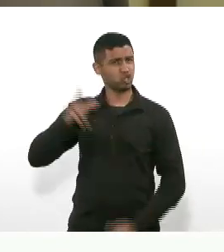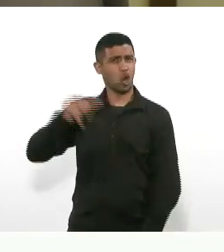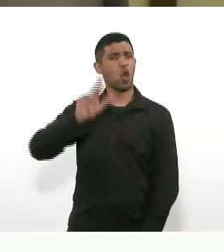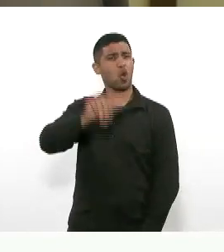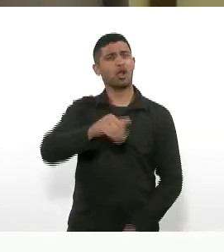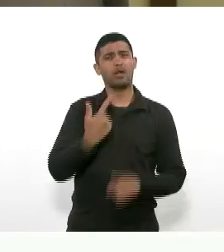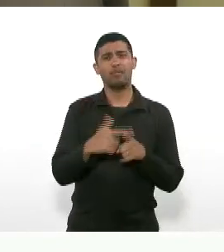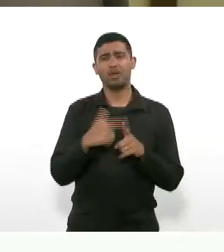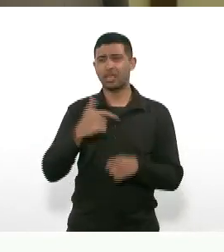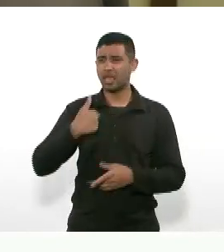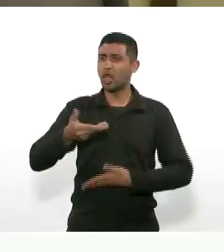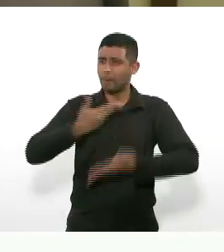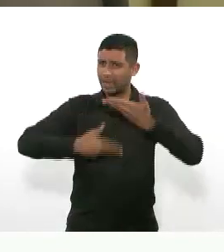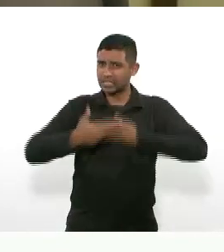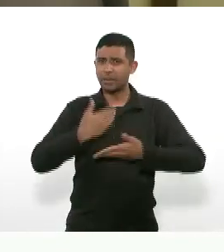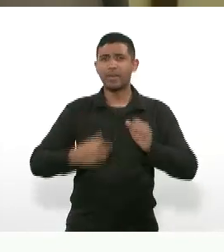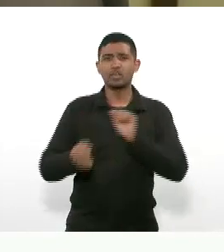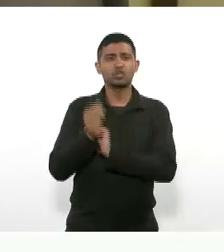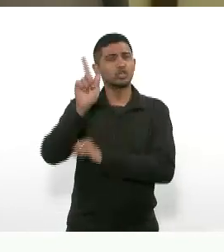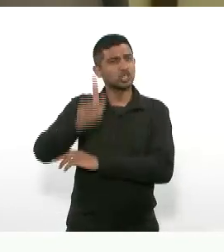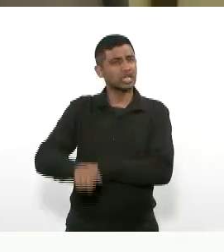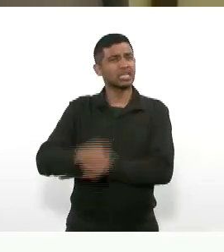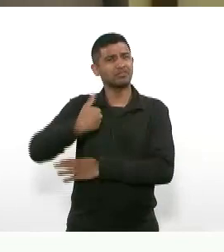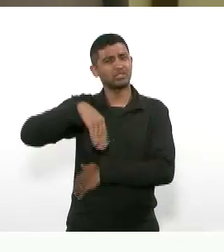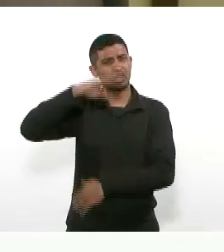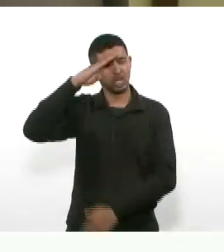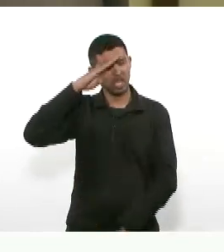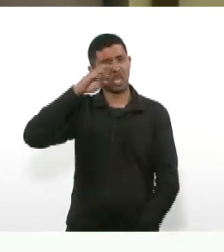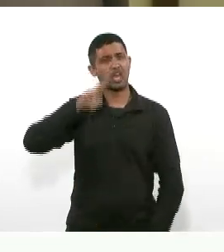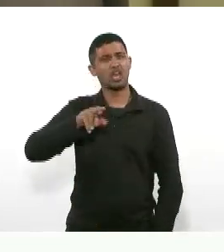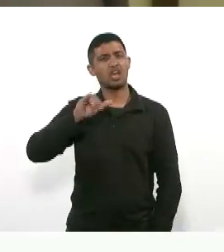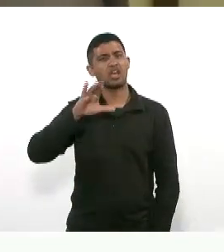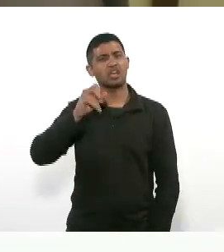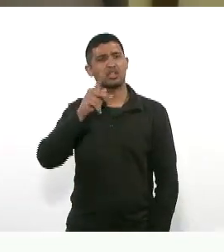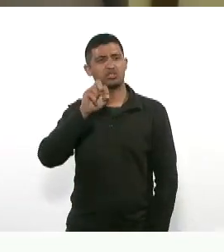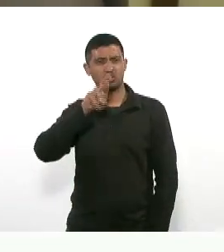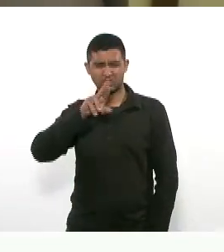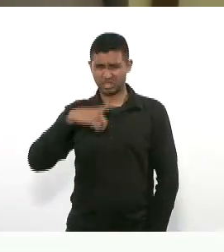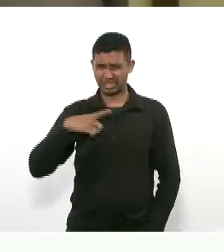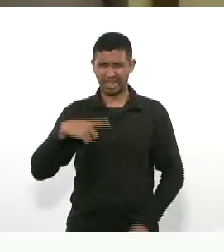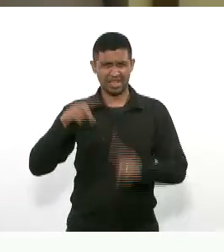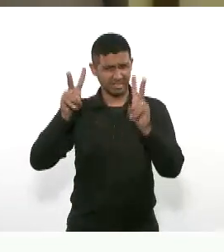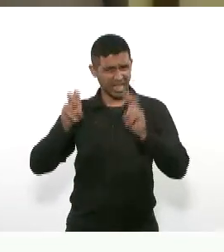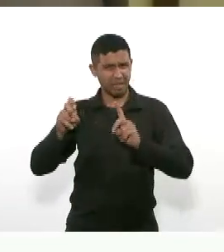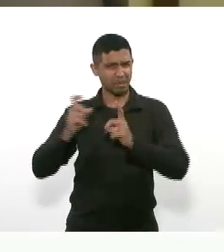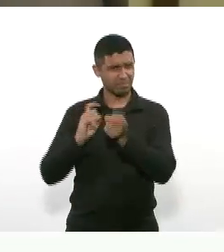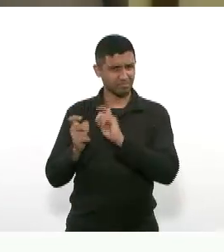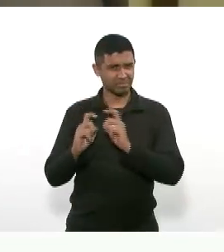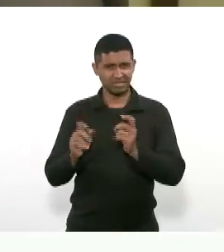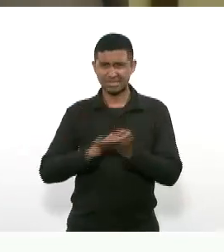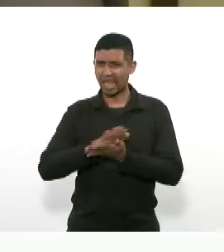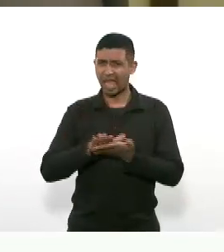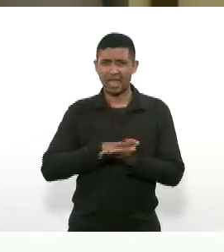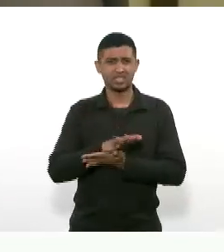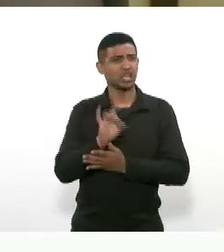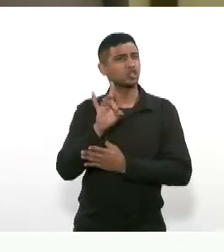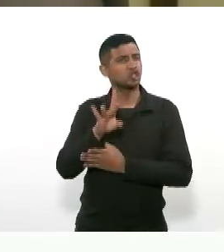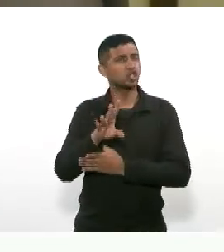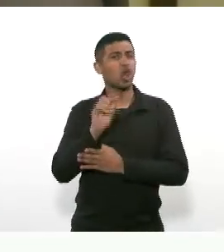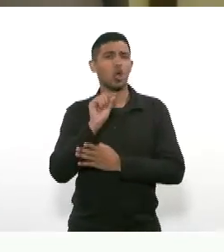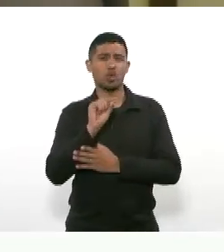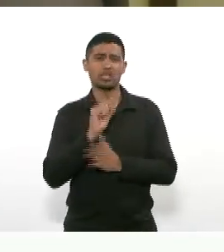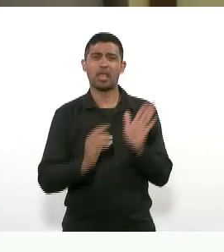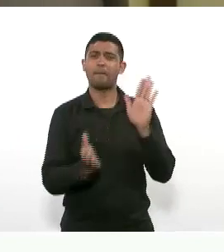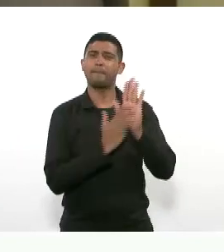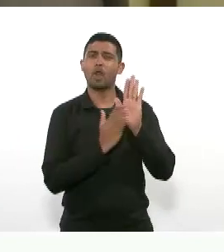durante a gestão do general Richard Nunes. Isso não era uma questão a ser tratada. Na verdade, eram as propostas que